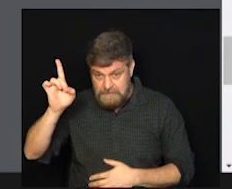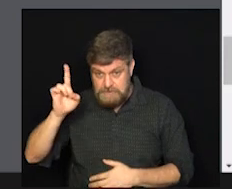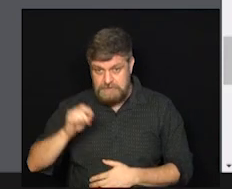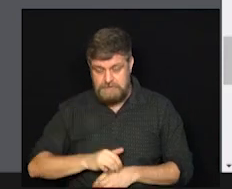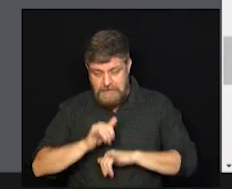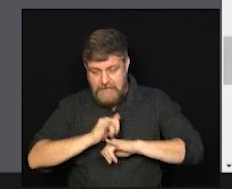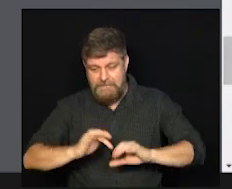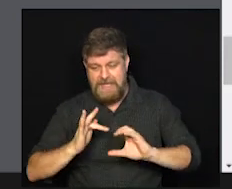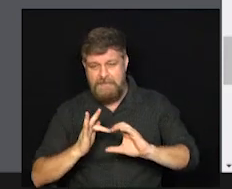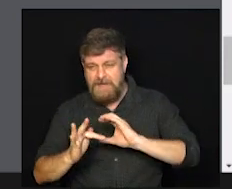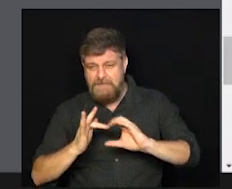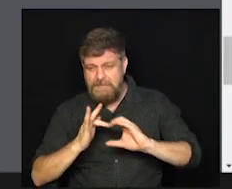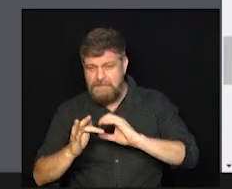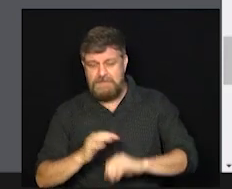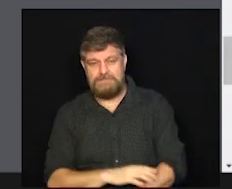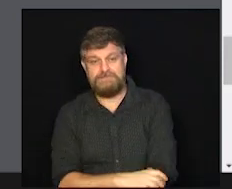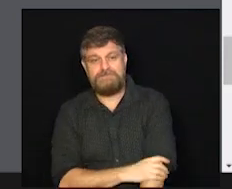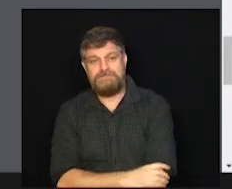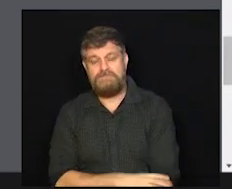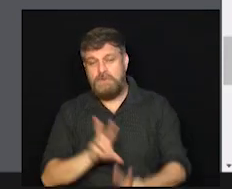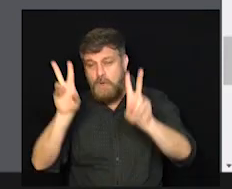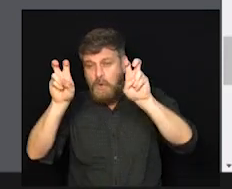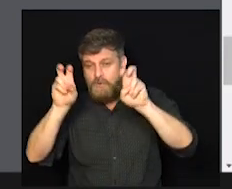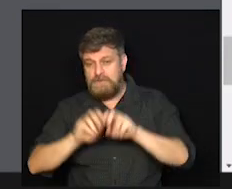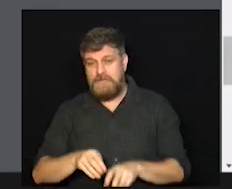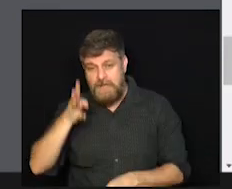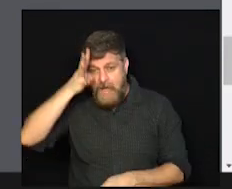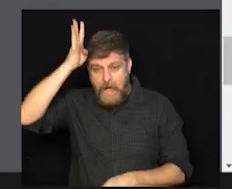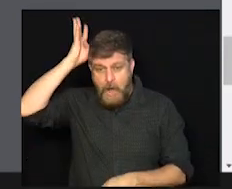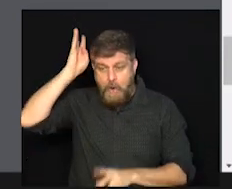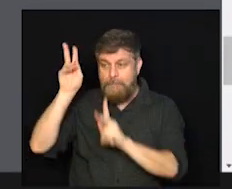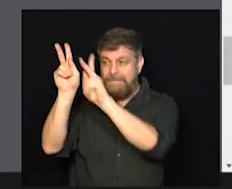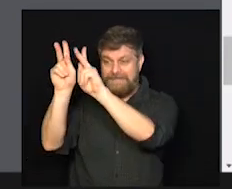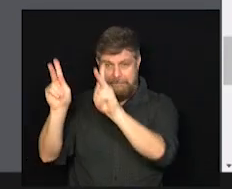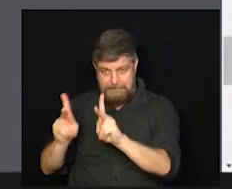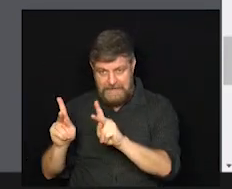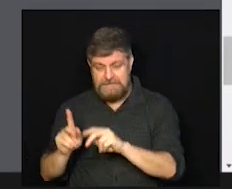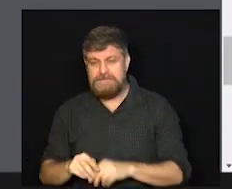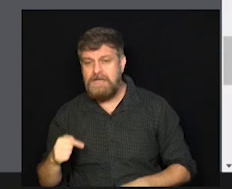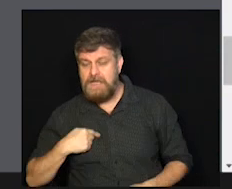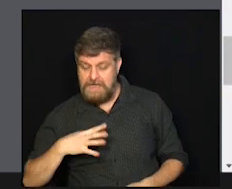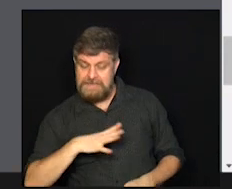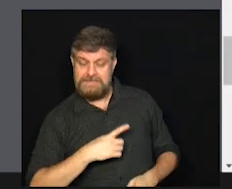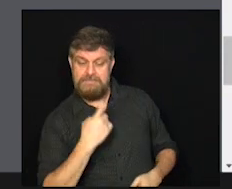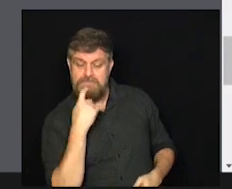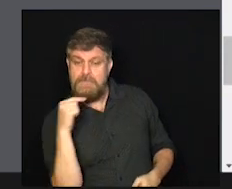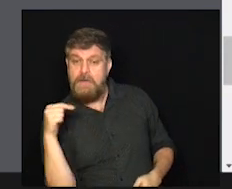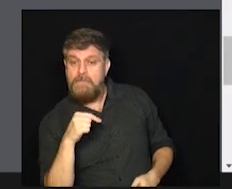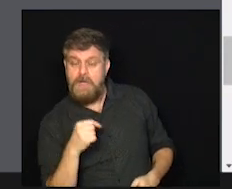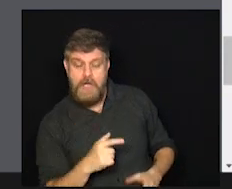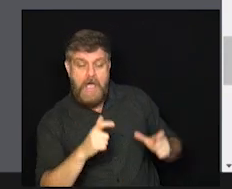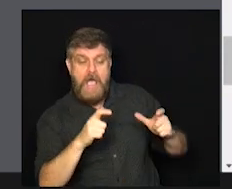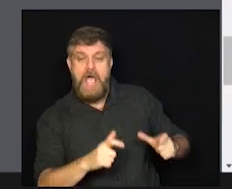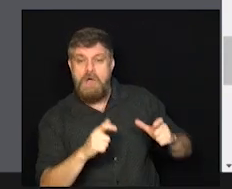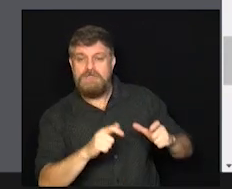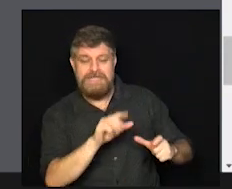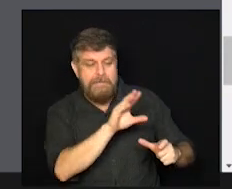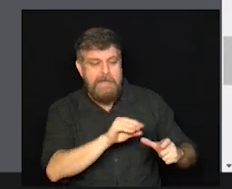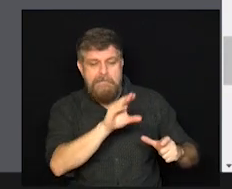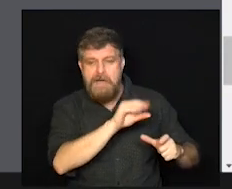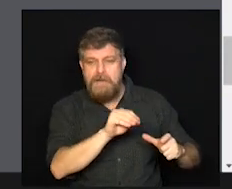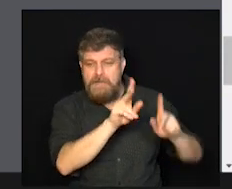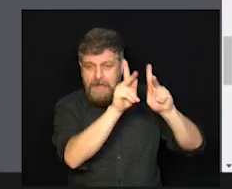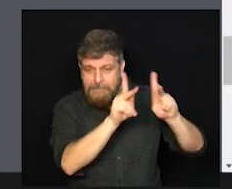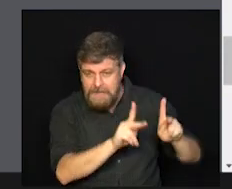palavra da Pax Romana, dizer que nós temos uma Pax Campineira. E a Pax Campineira traz um contexto que a região do